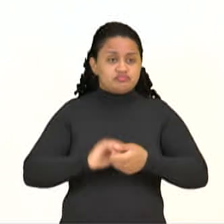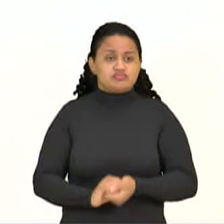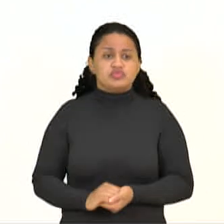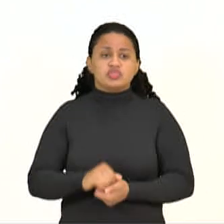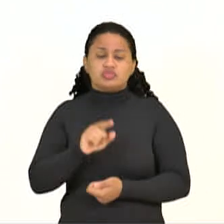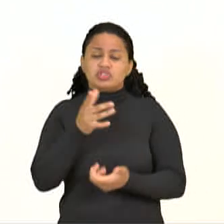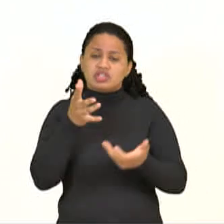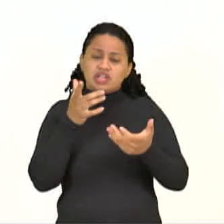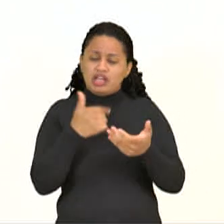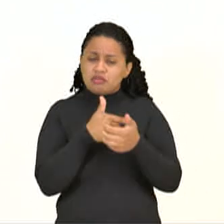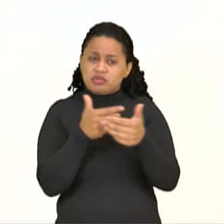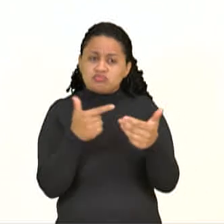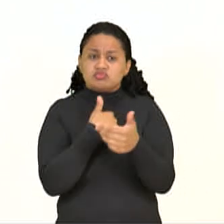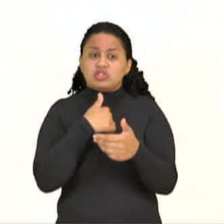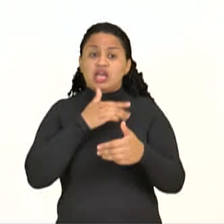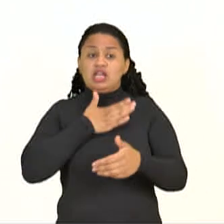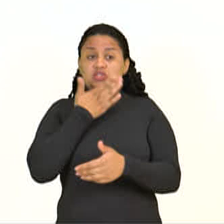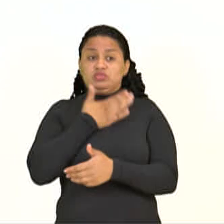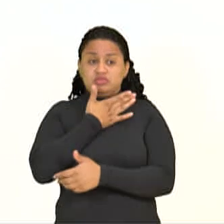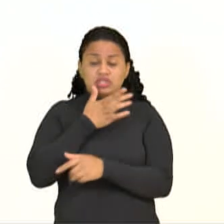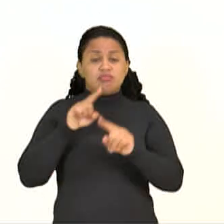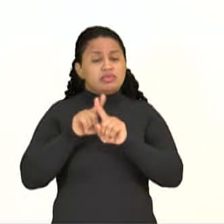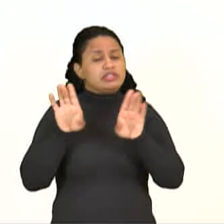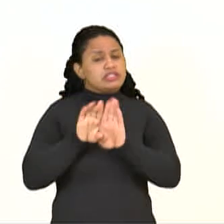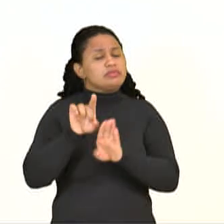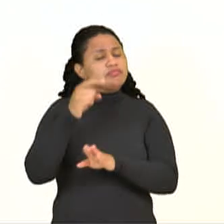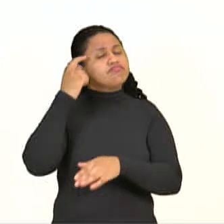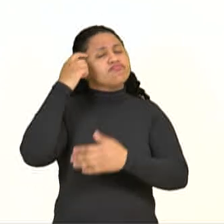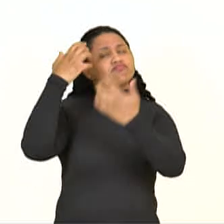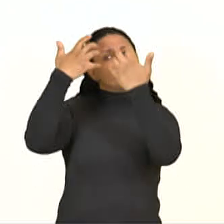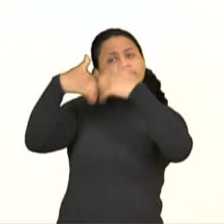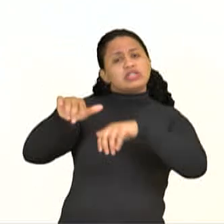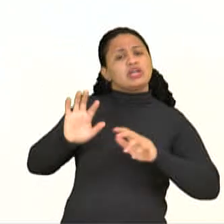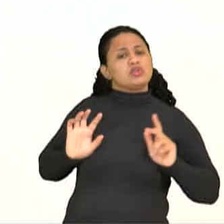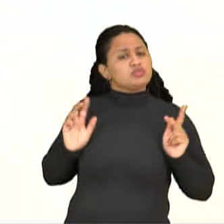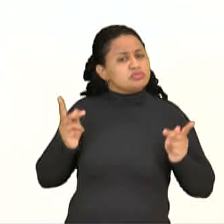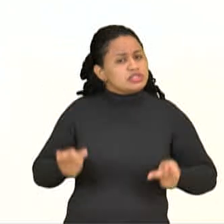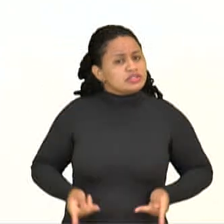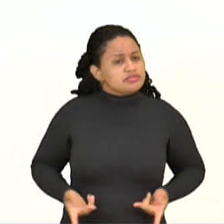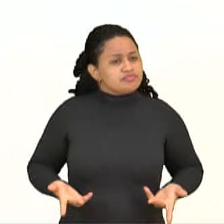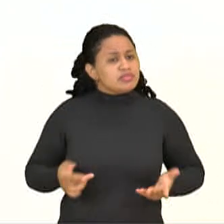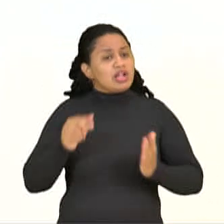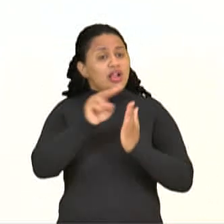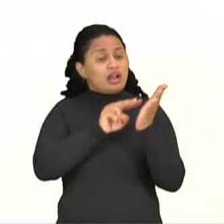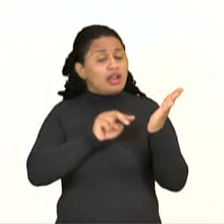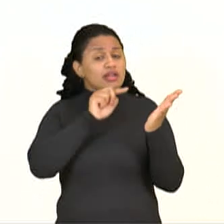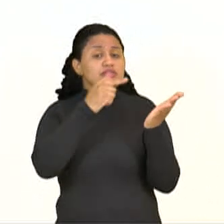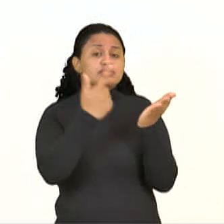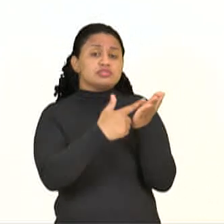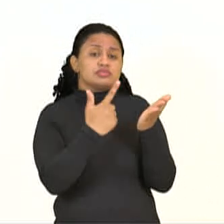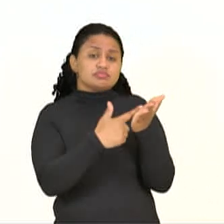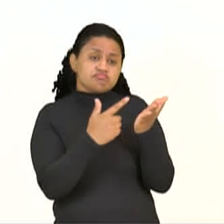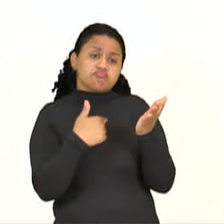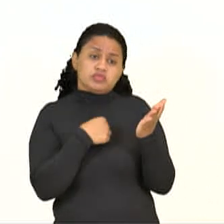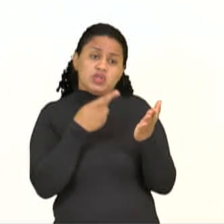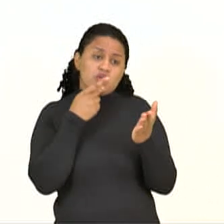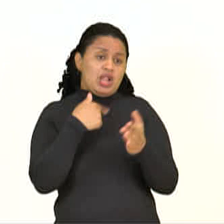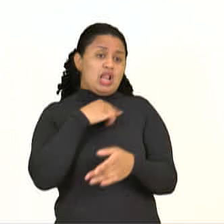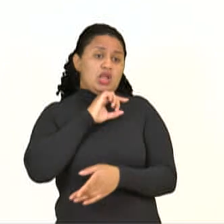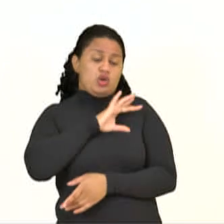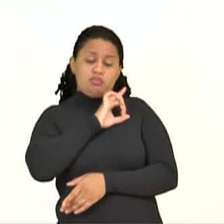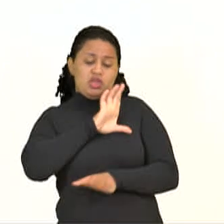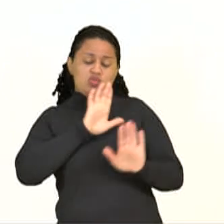uma obra que, além de assustar, faça você refletir sobre o ser humano? Leia este livro. Admito que o medo não